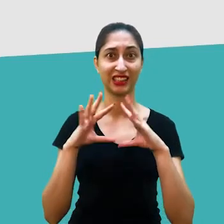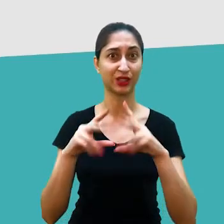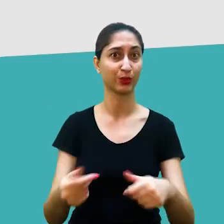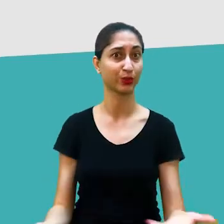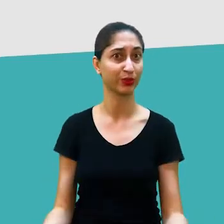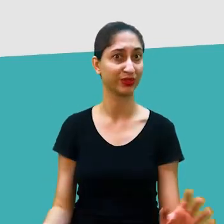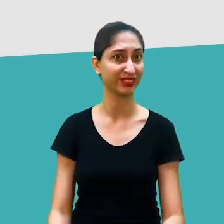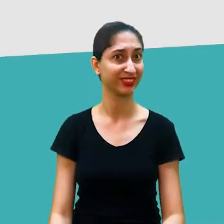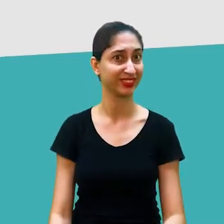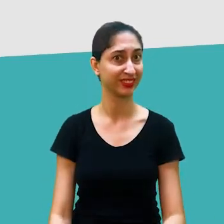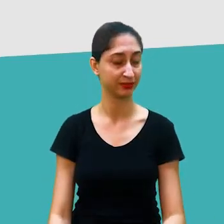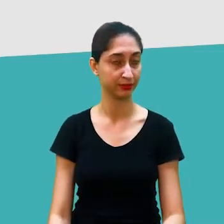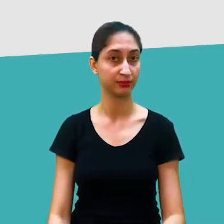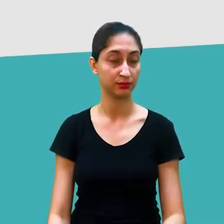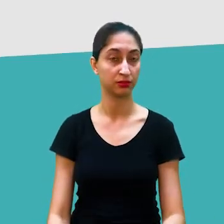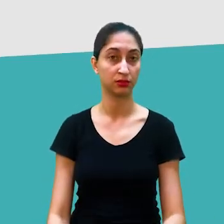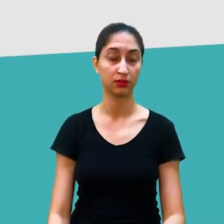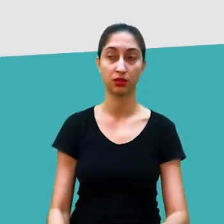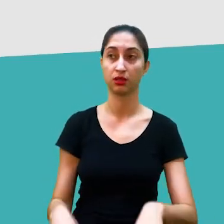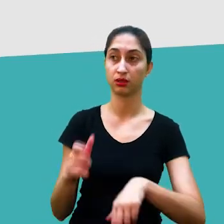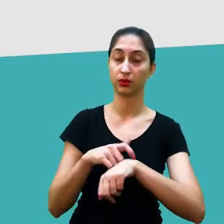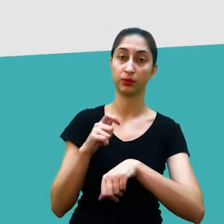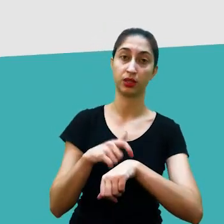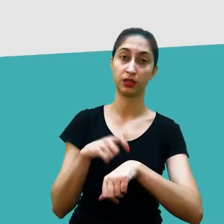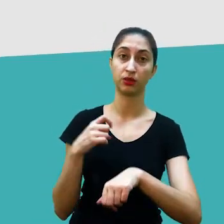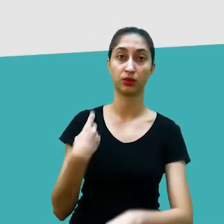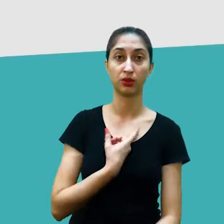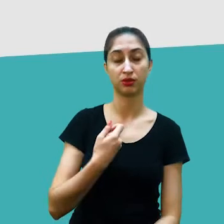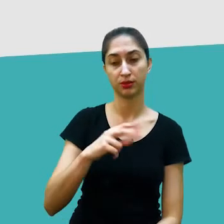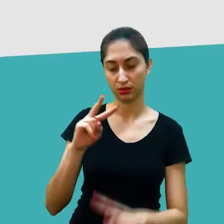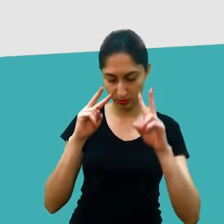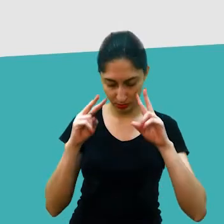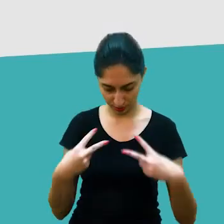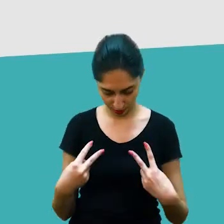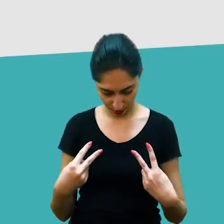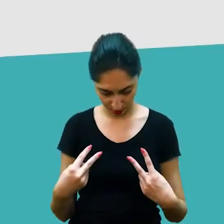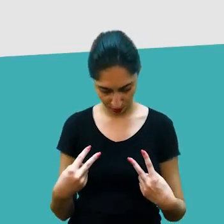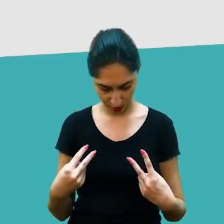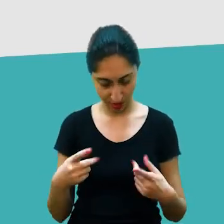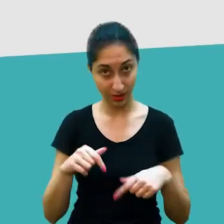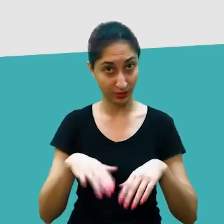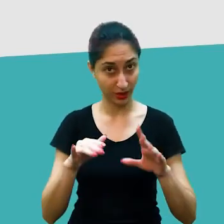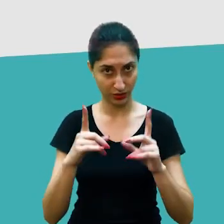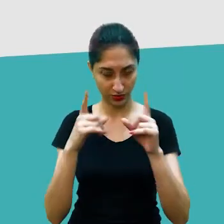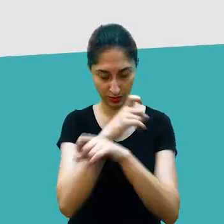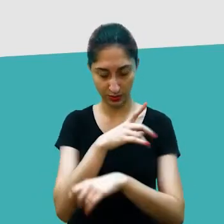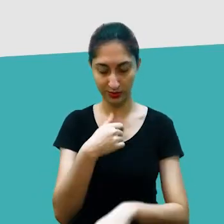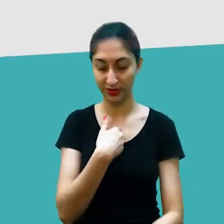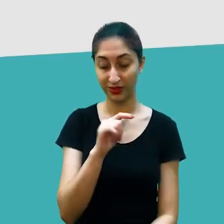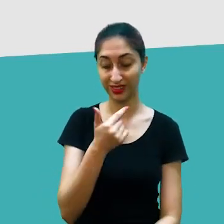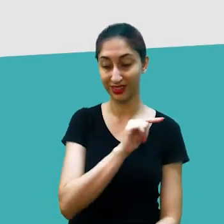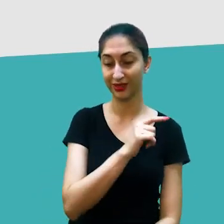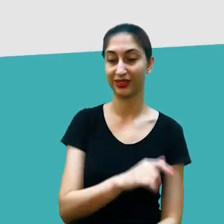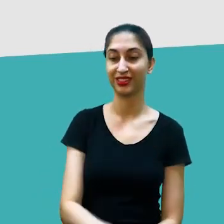tudo, né? E num determinado momento, a gente teve que olhar para si mesmo, que foi o mais difícil. E outro dia eu estava rindo com isso, porque